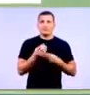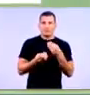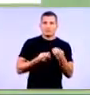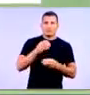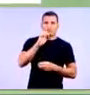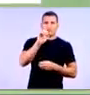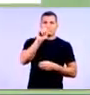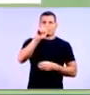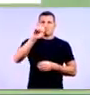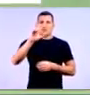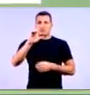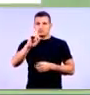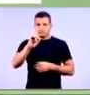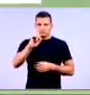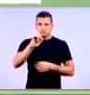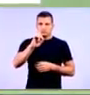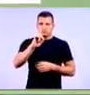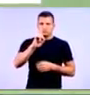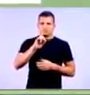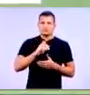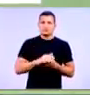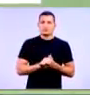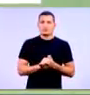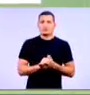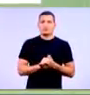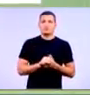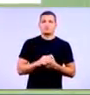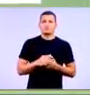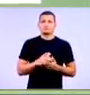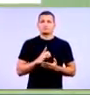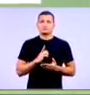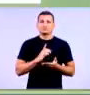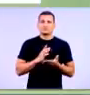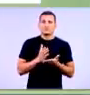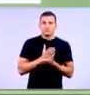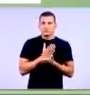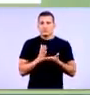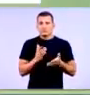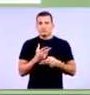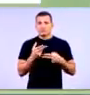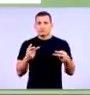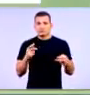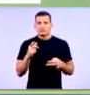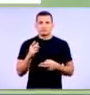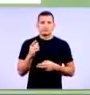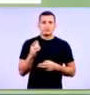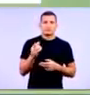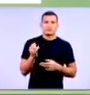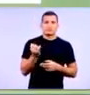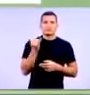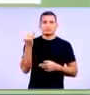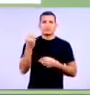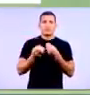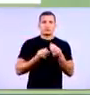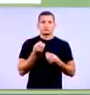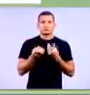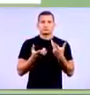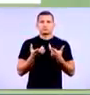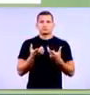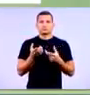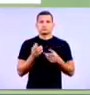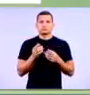EAD. Alguns procedimentos que invocam os princípios do estudo à distância, os princípios